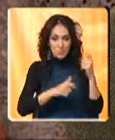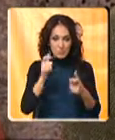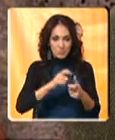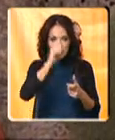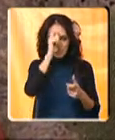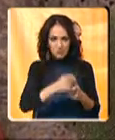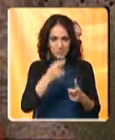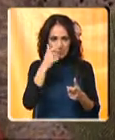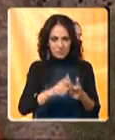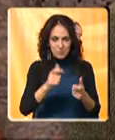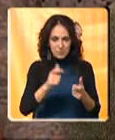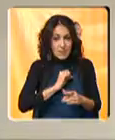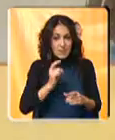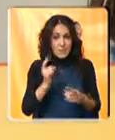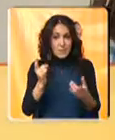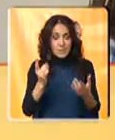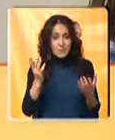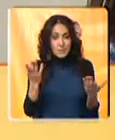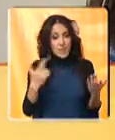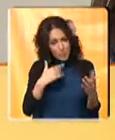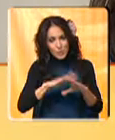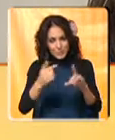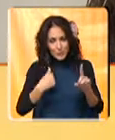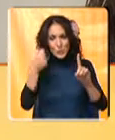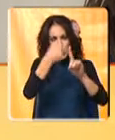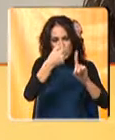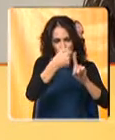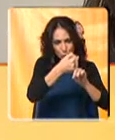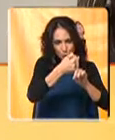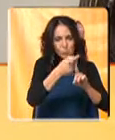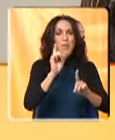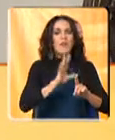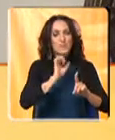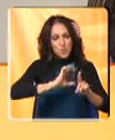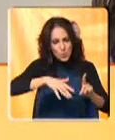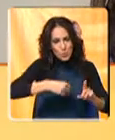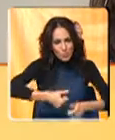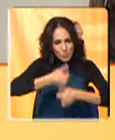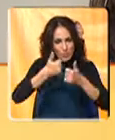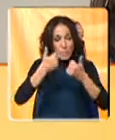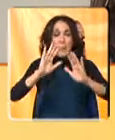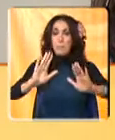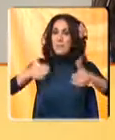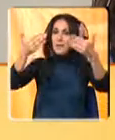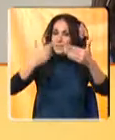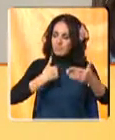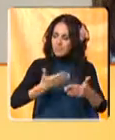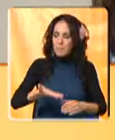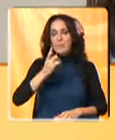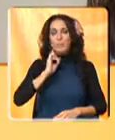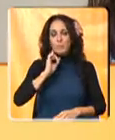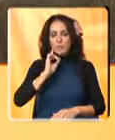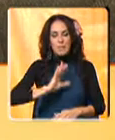eu respeito imenso, as pessoas todas têm... Eu tanto luto para que ela tenha um mundo melhor, mas fundamentalmente,